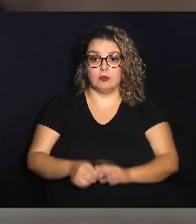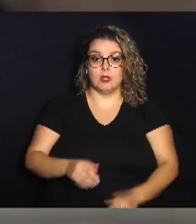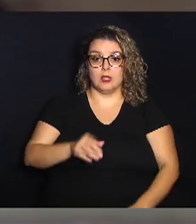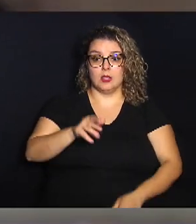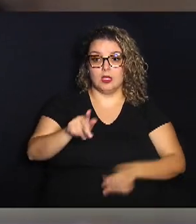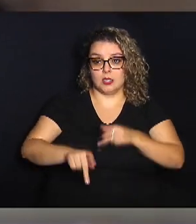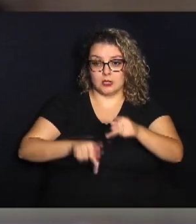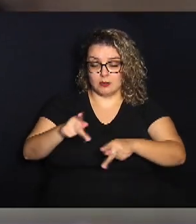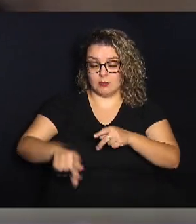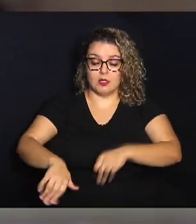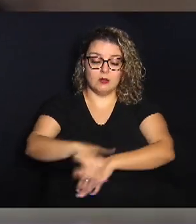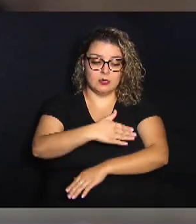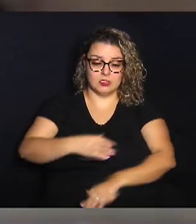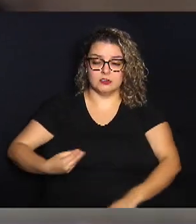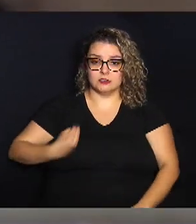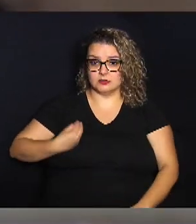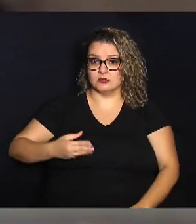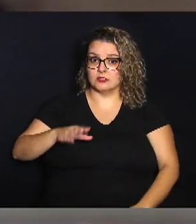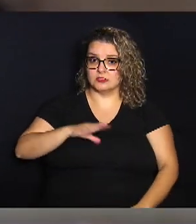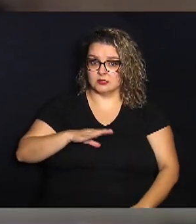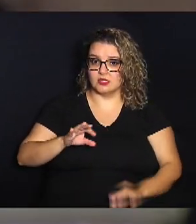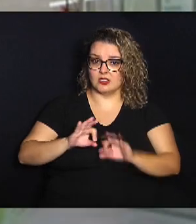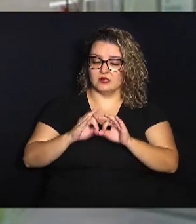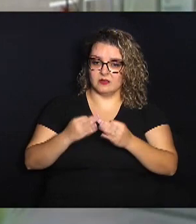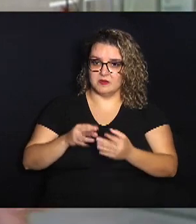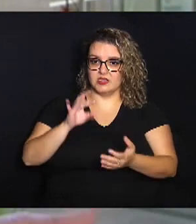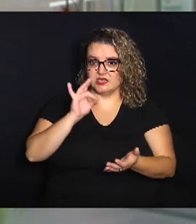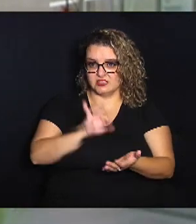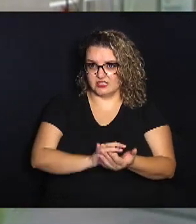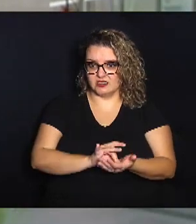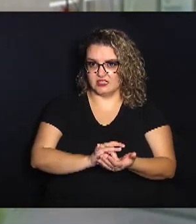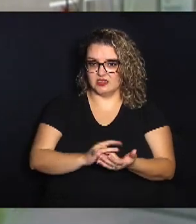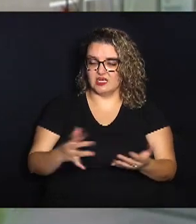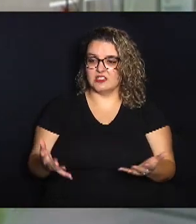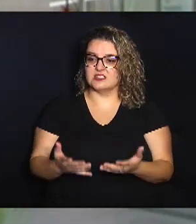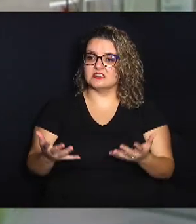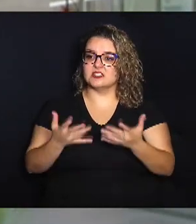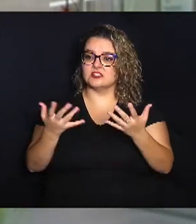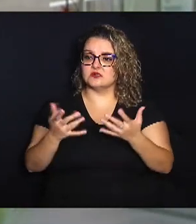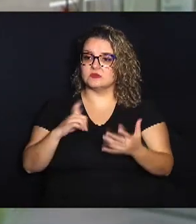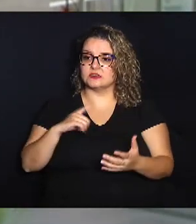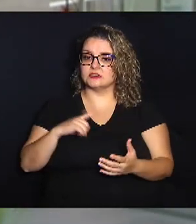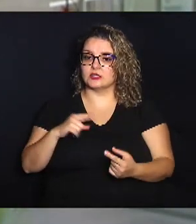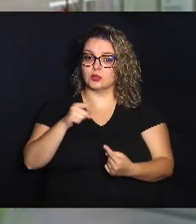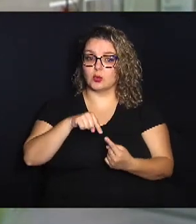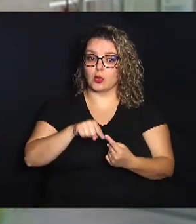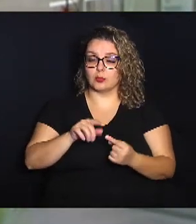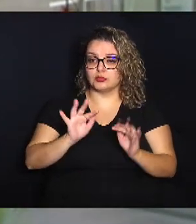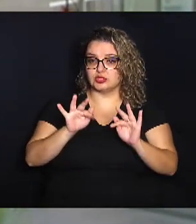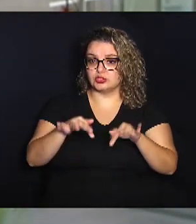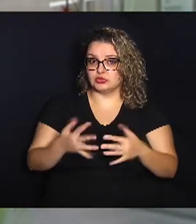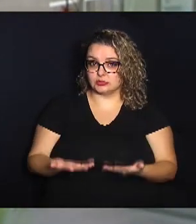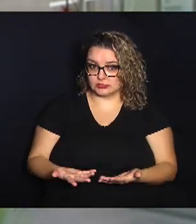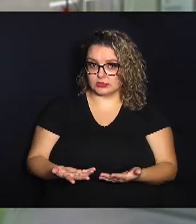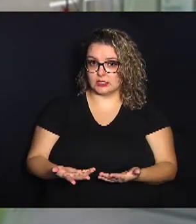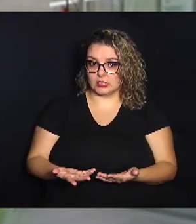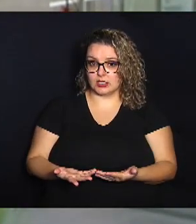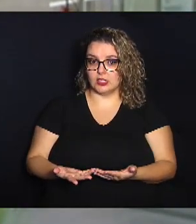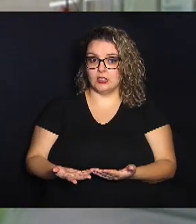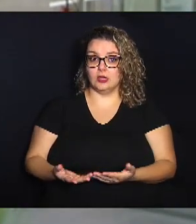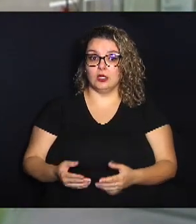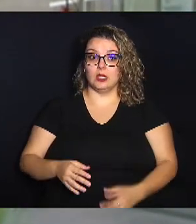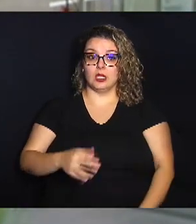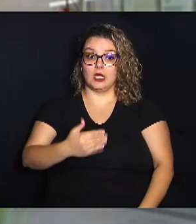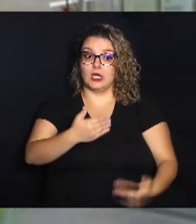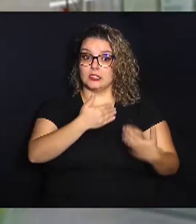em situação de rua, cidades e famílias de origem. A iniciativa tem como finalidade responsabilizar